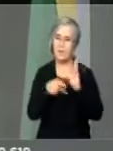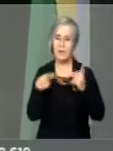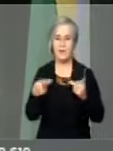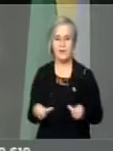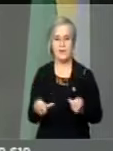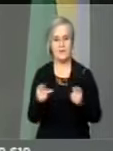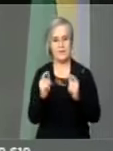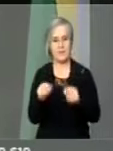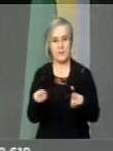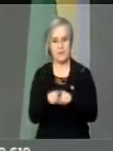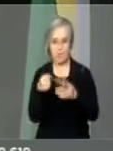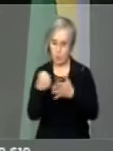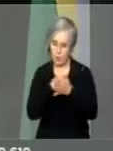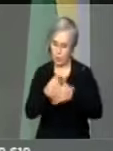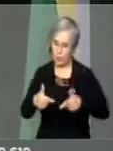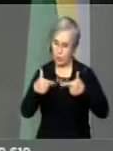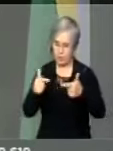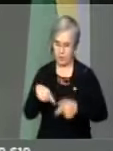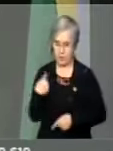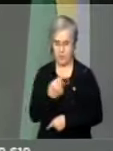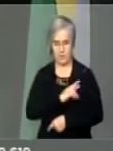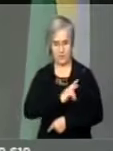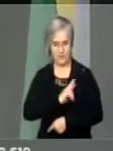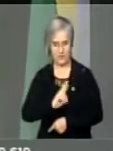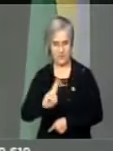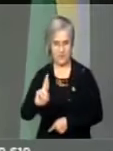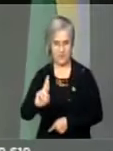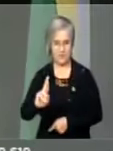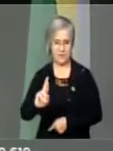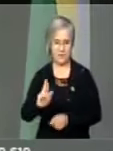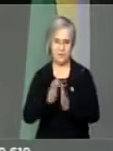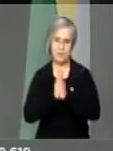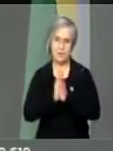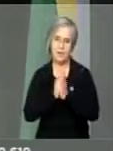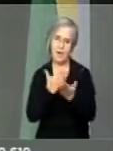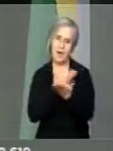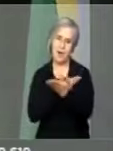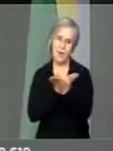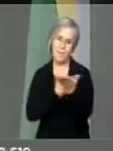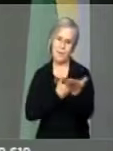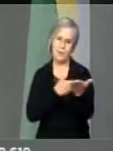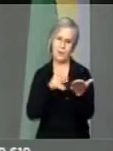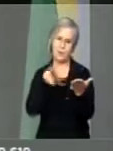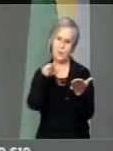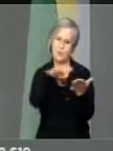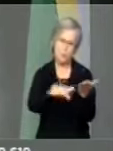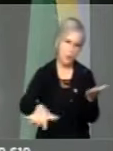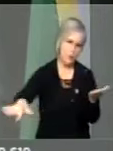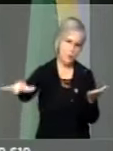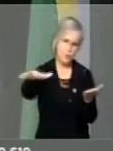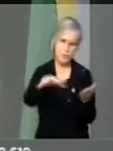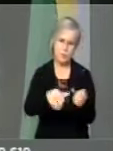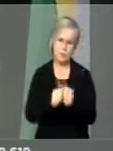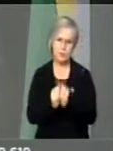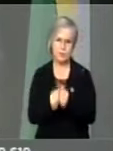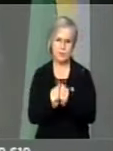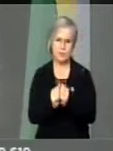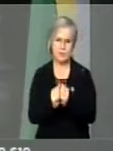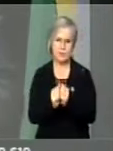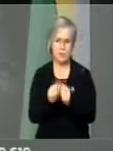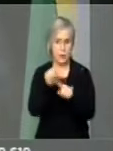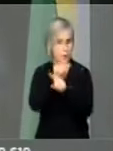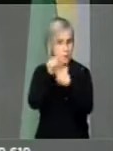aí sim, também lutemos por nossa religião. Amigos e amigas, irmãos e irmãs, os senhores